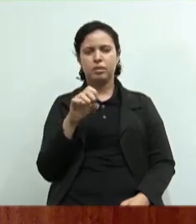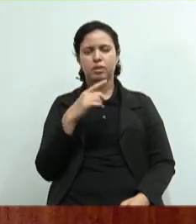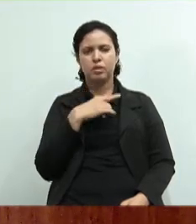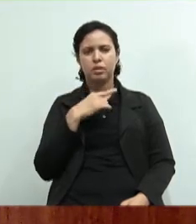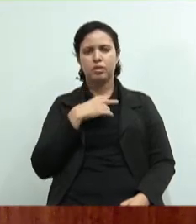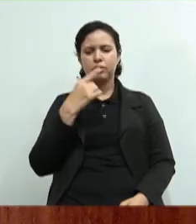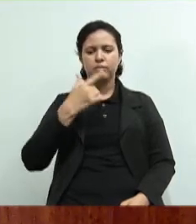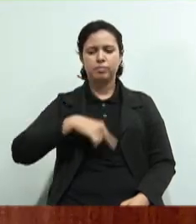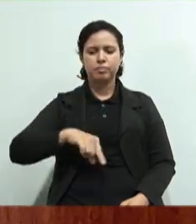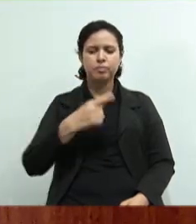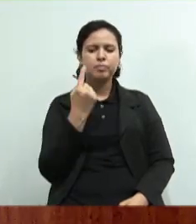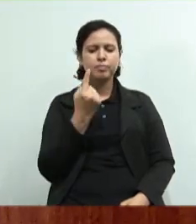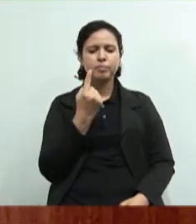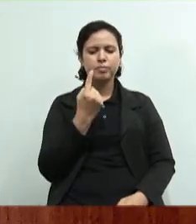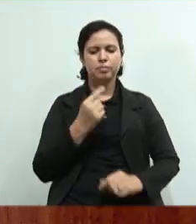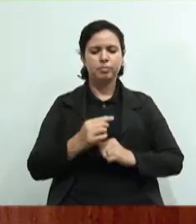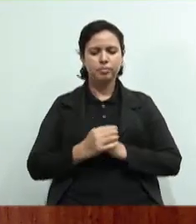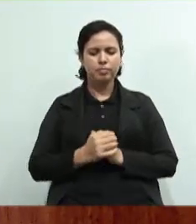uma.